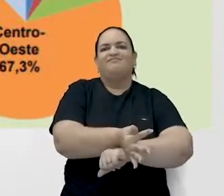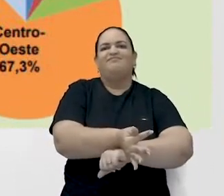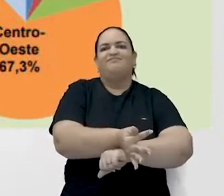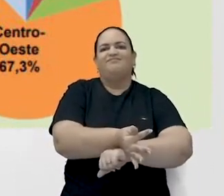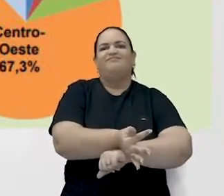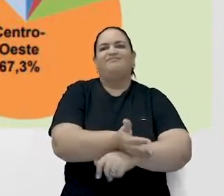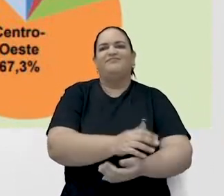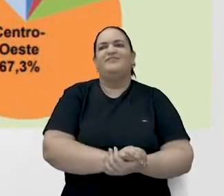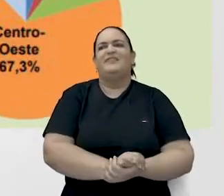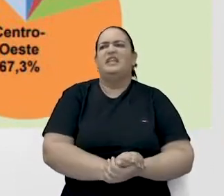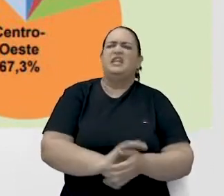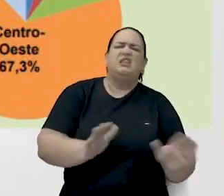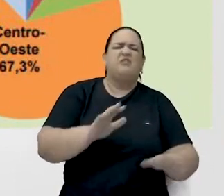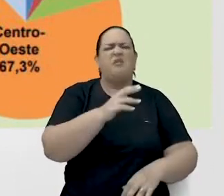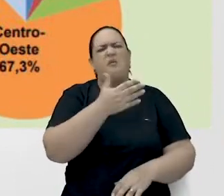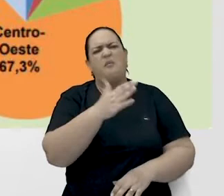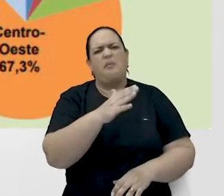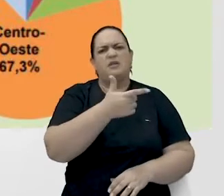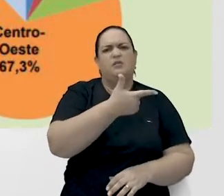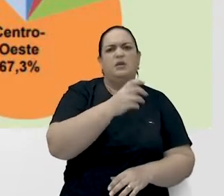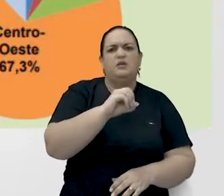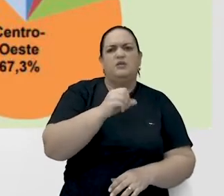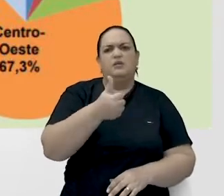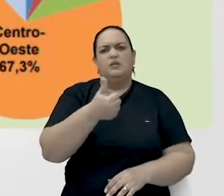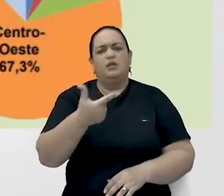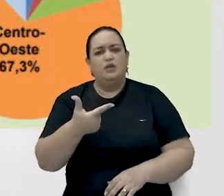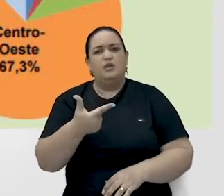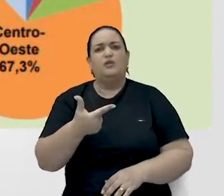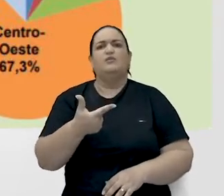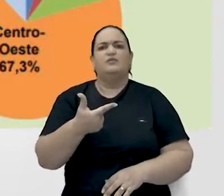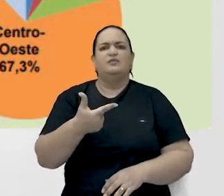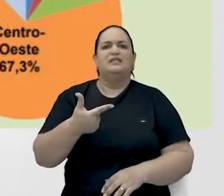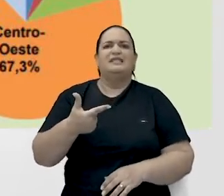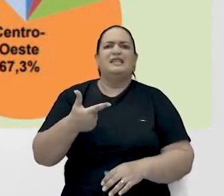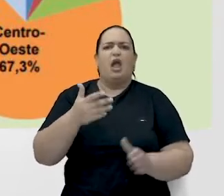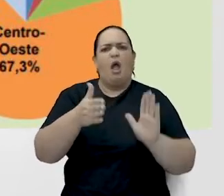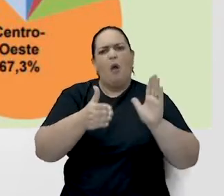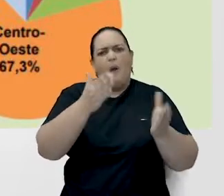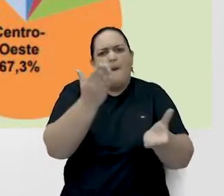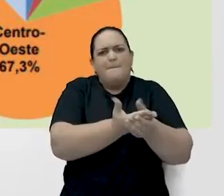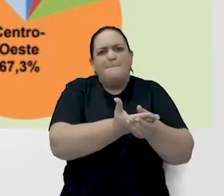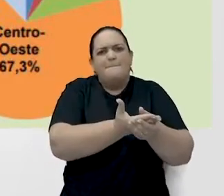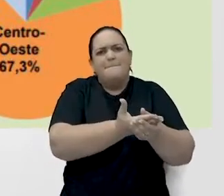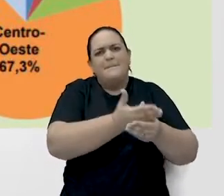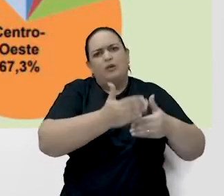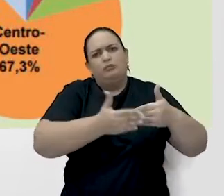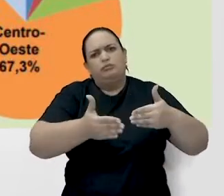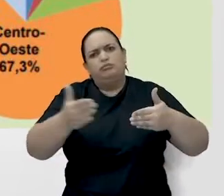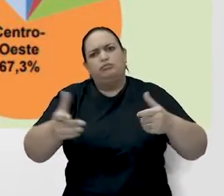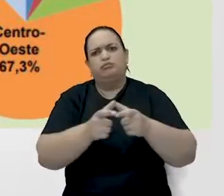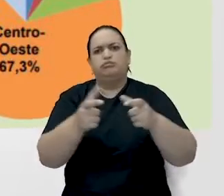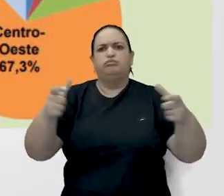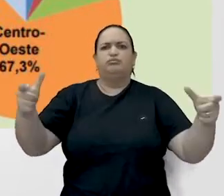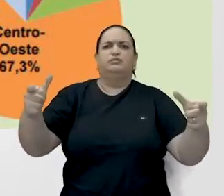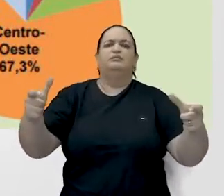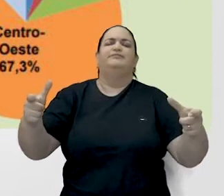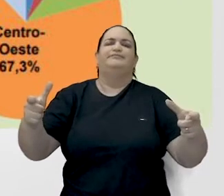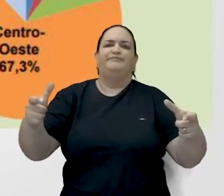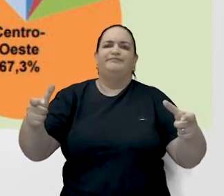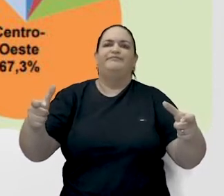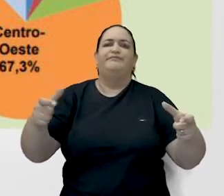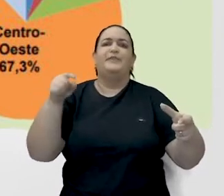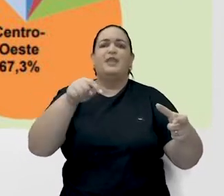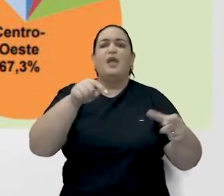menos 2012, 2010, esses processos vêm crescendo cada vez mais. E boa parte